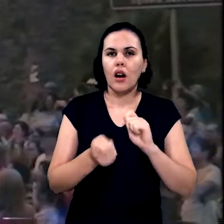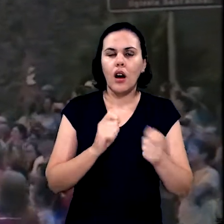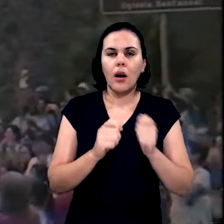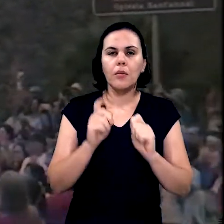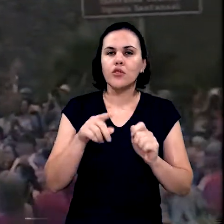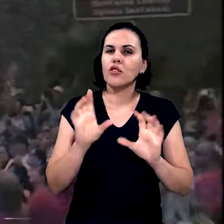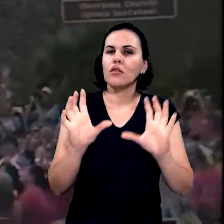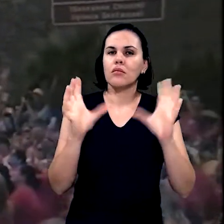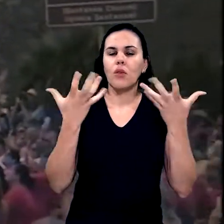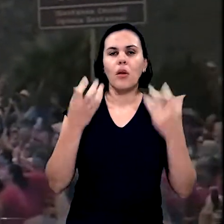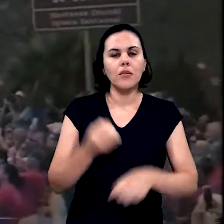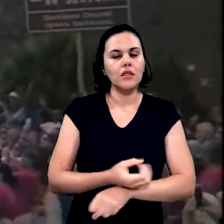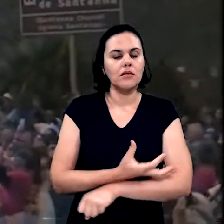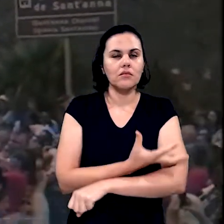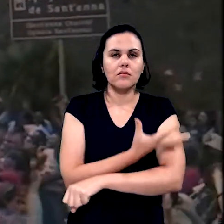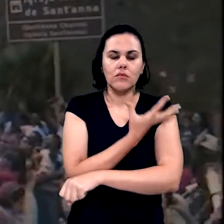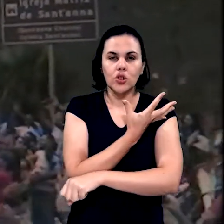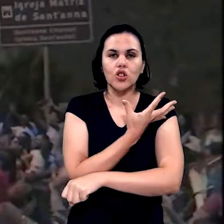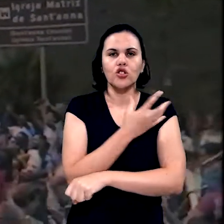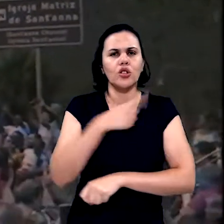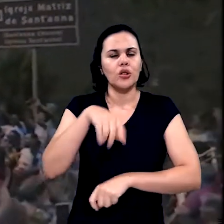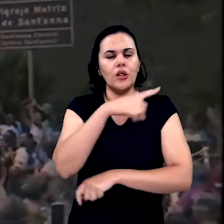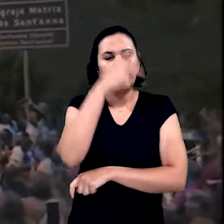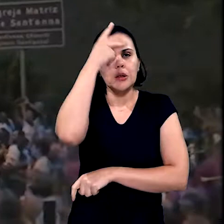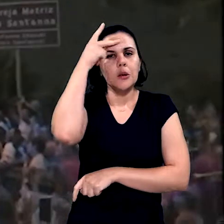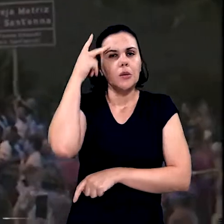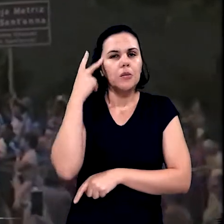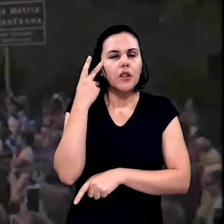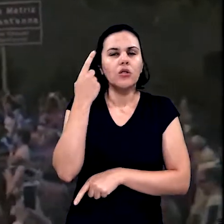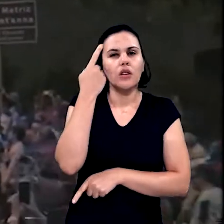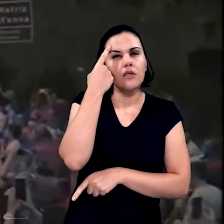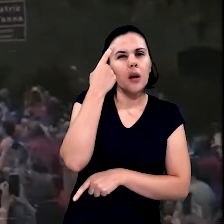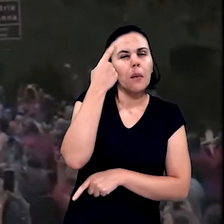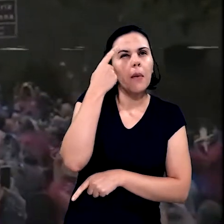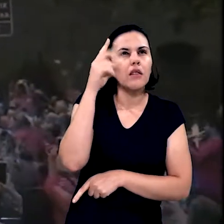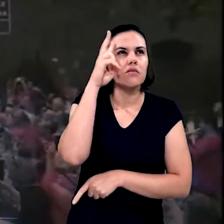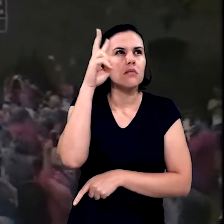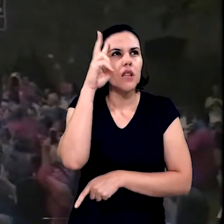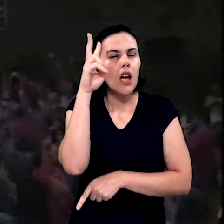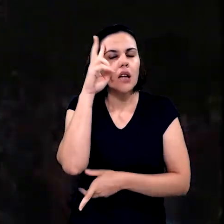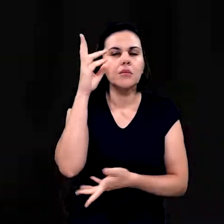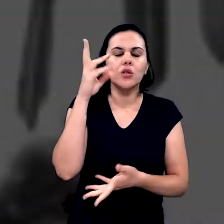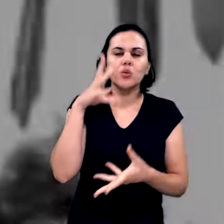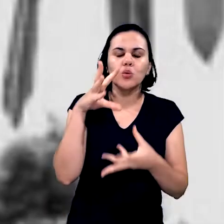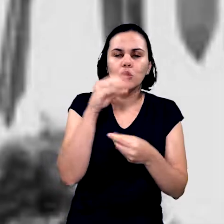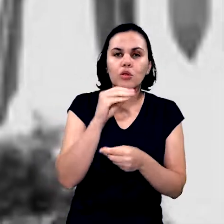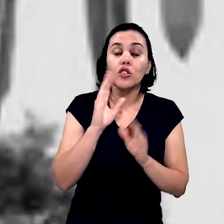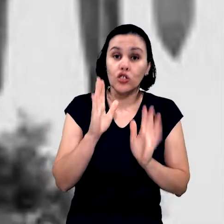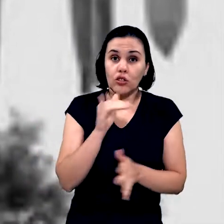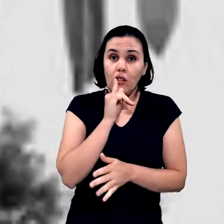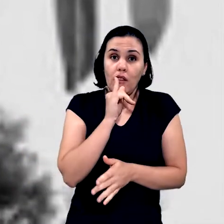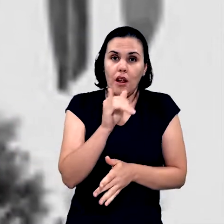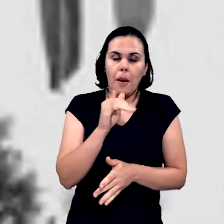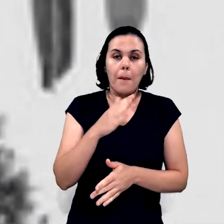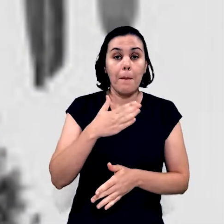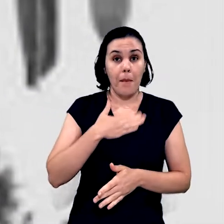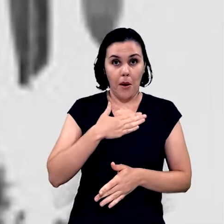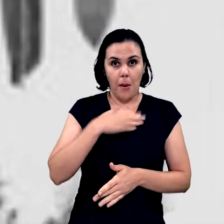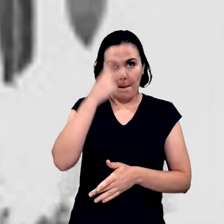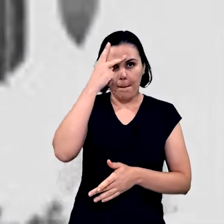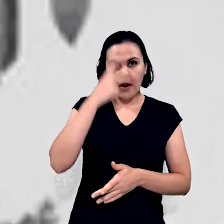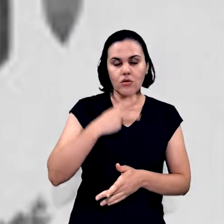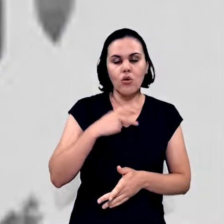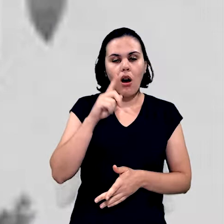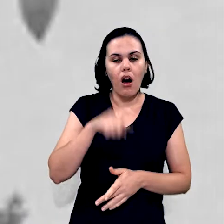bandinha, momento muito emotivo, um momento onde as pessoas relembram tudo, né? E como eu estava dizendo, né? Para